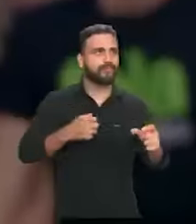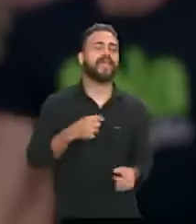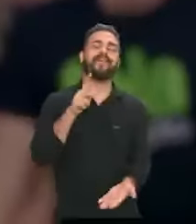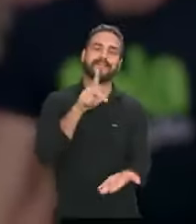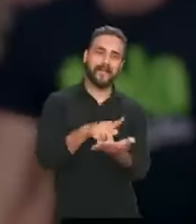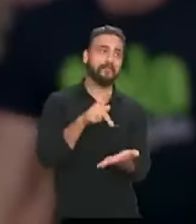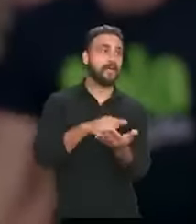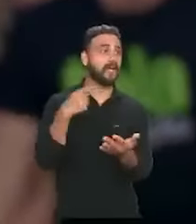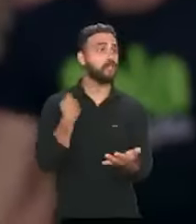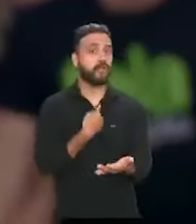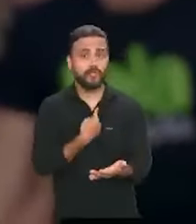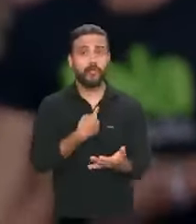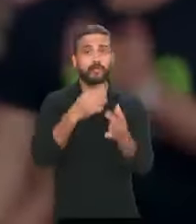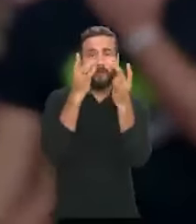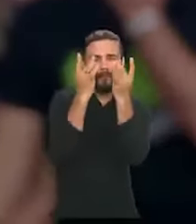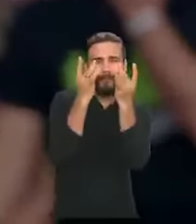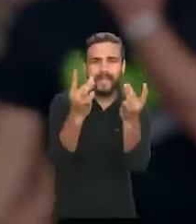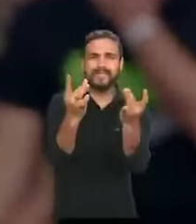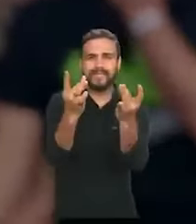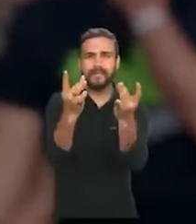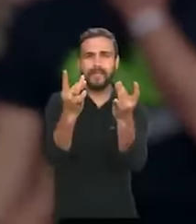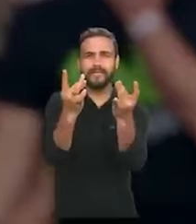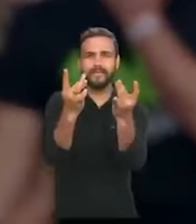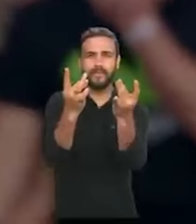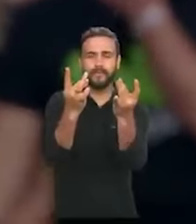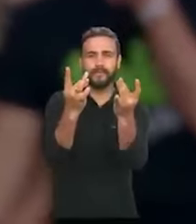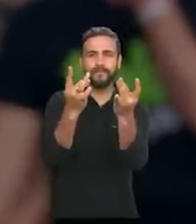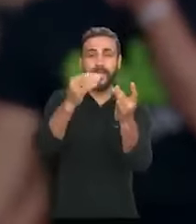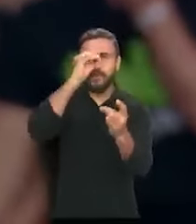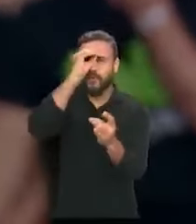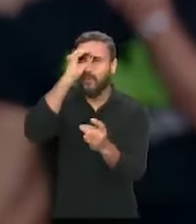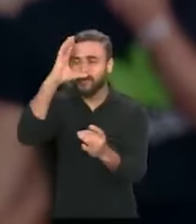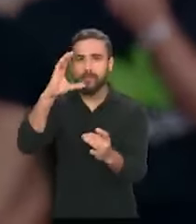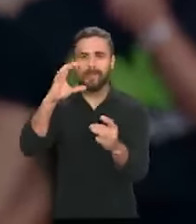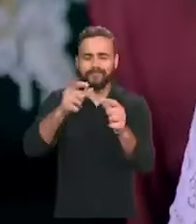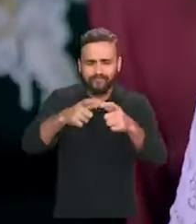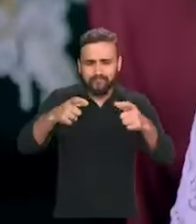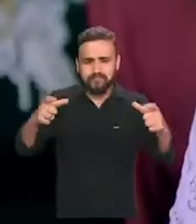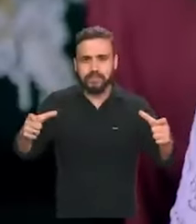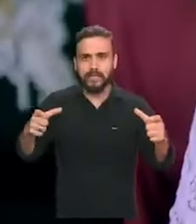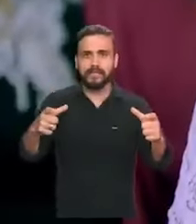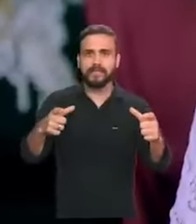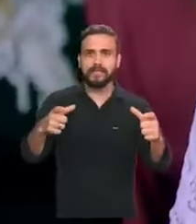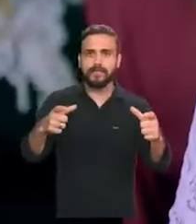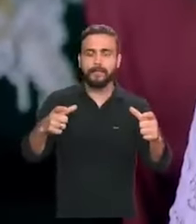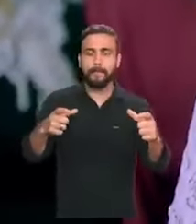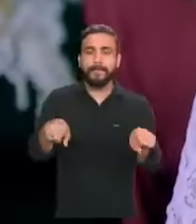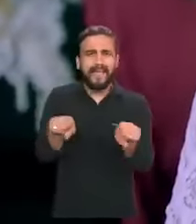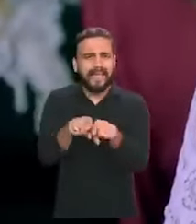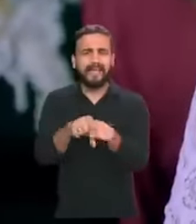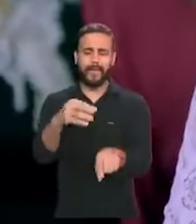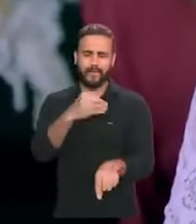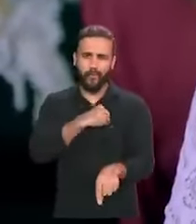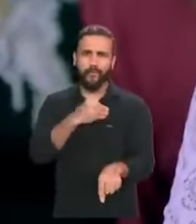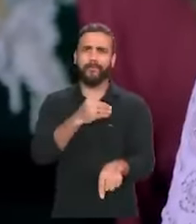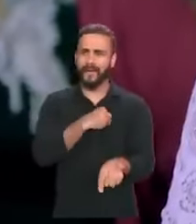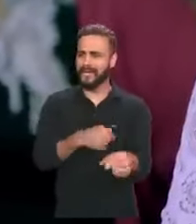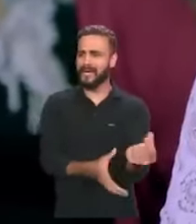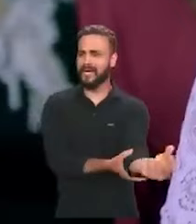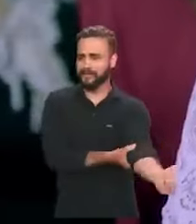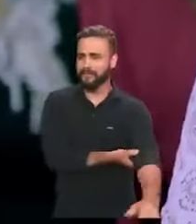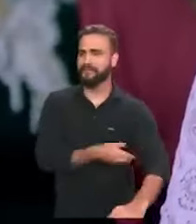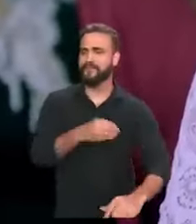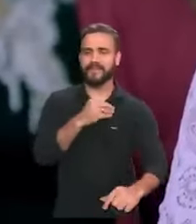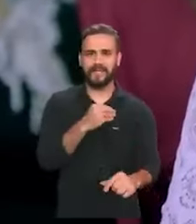também a deterioração moral Jesus disse que eh porventura quando o filho do homem vier ele achará